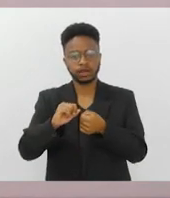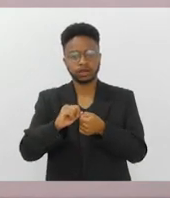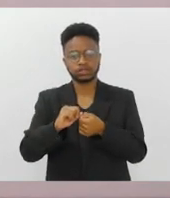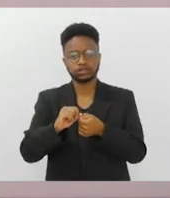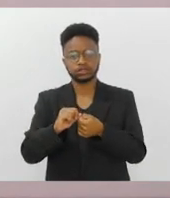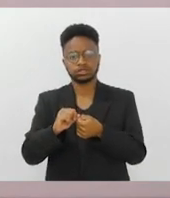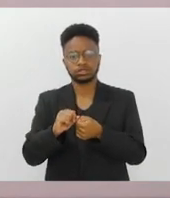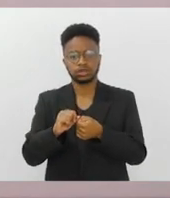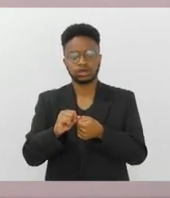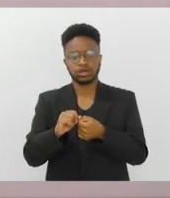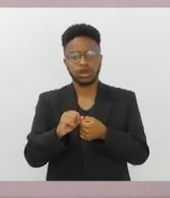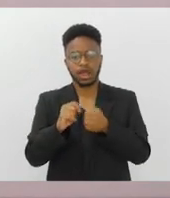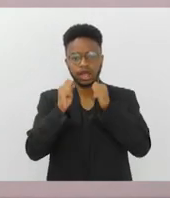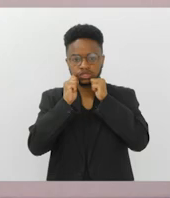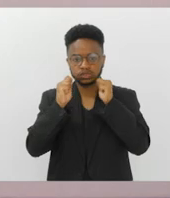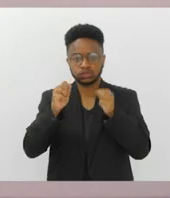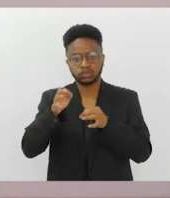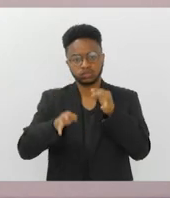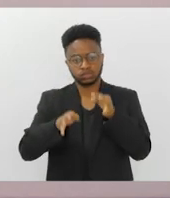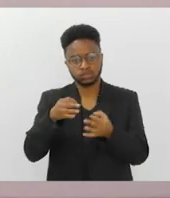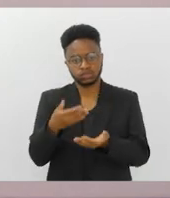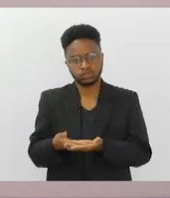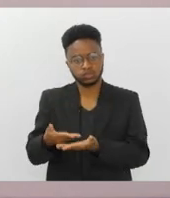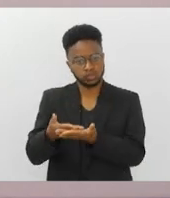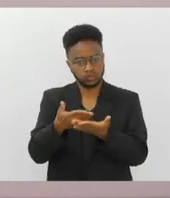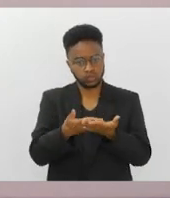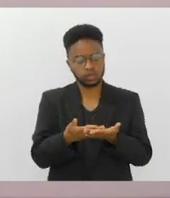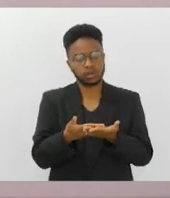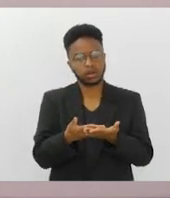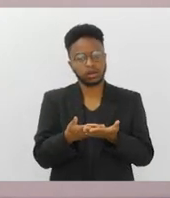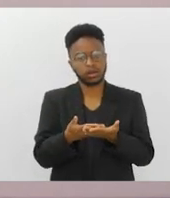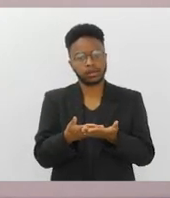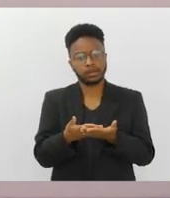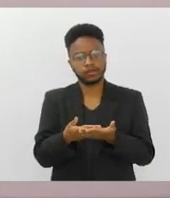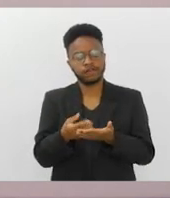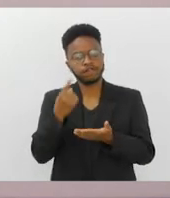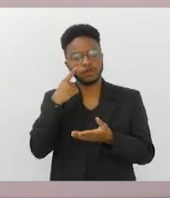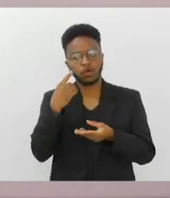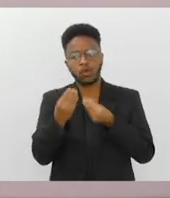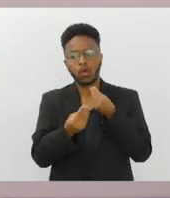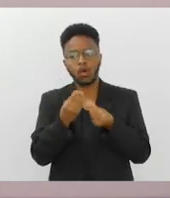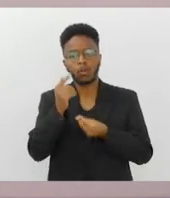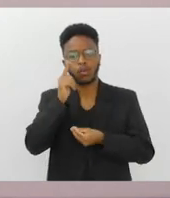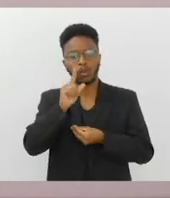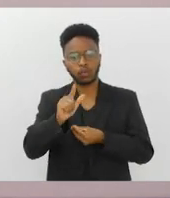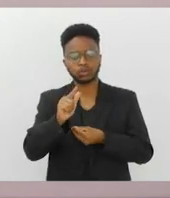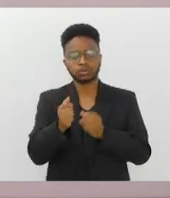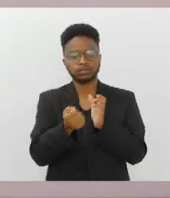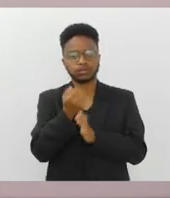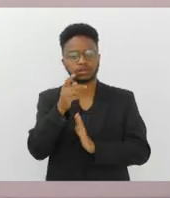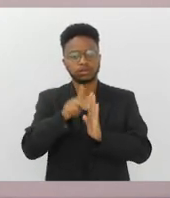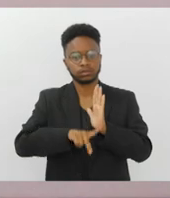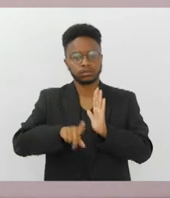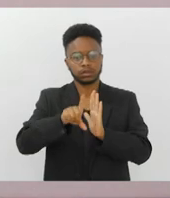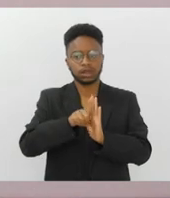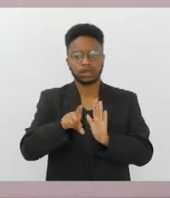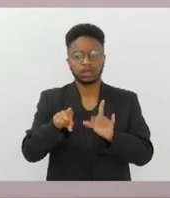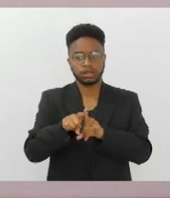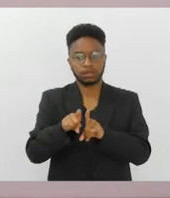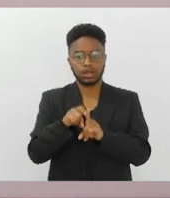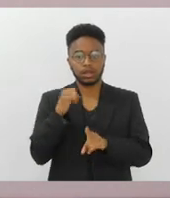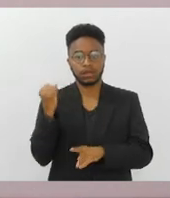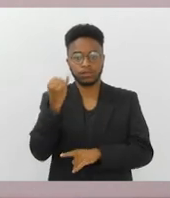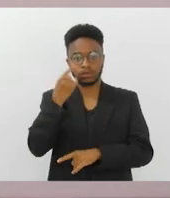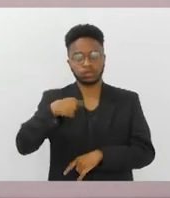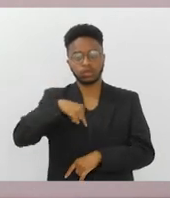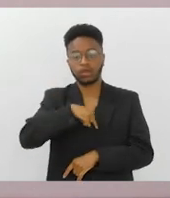assessoria jurídica possa estudar em cima para ver o que pode reverberar em termos de projetos de lei. E aí é importante